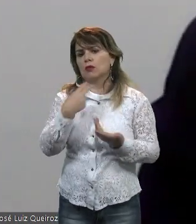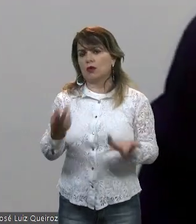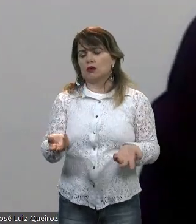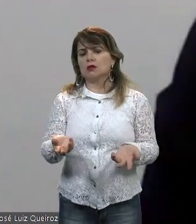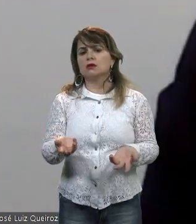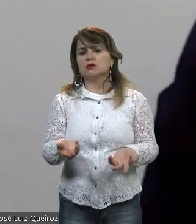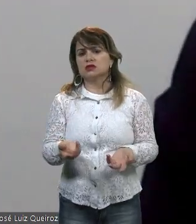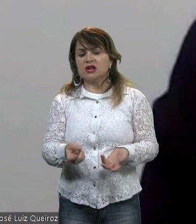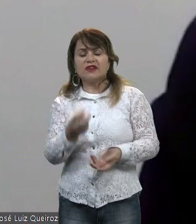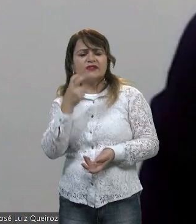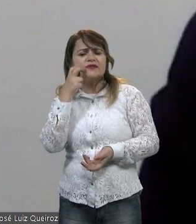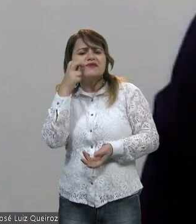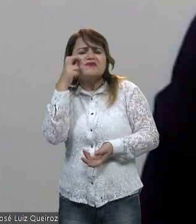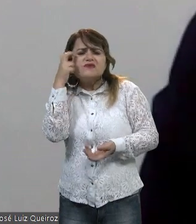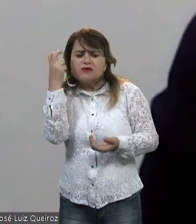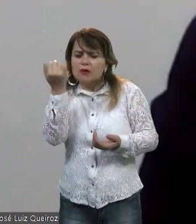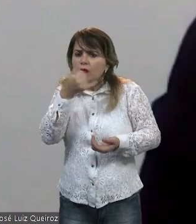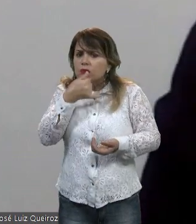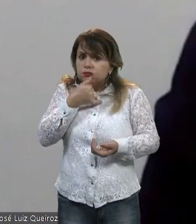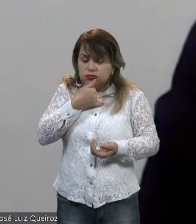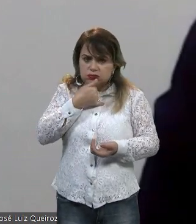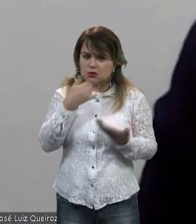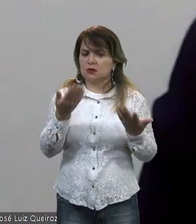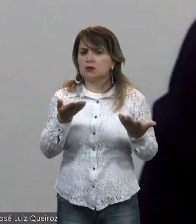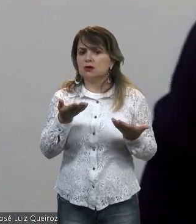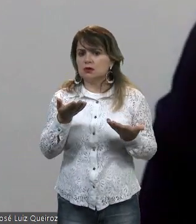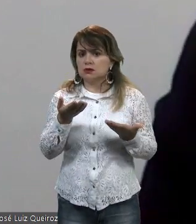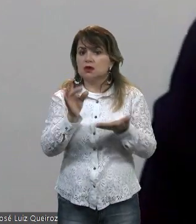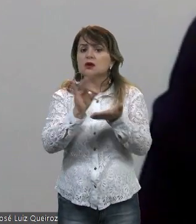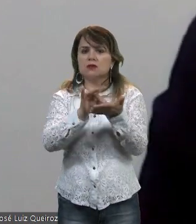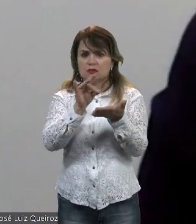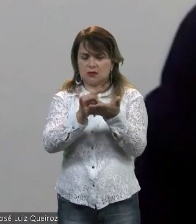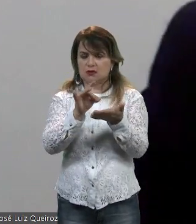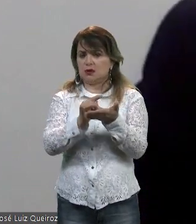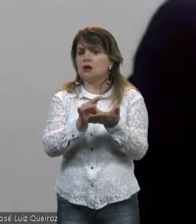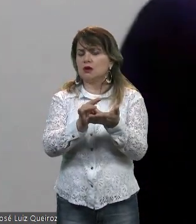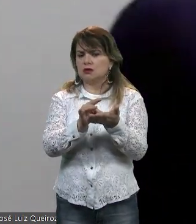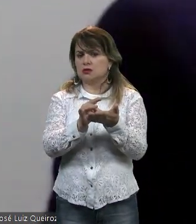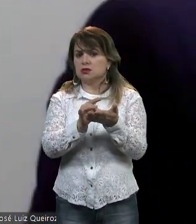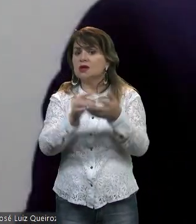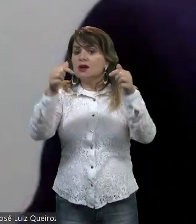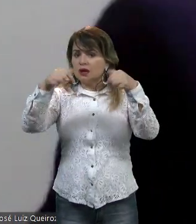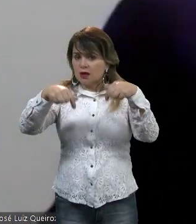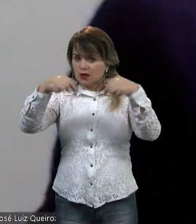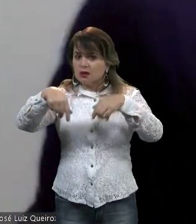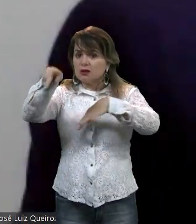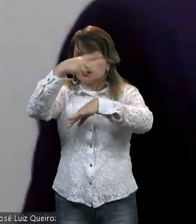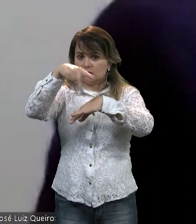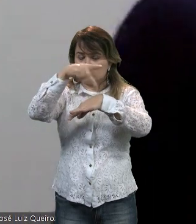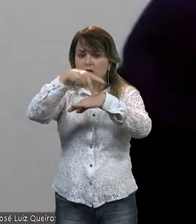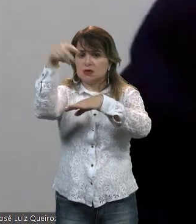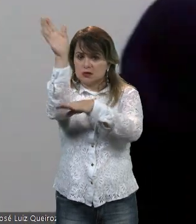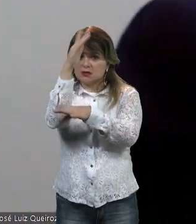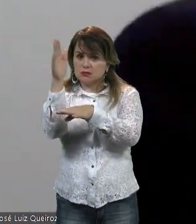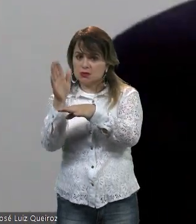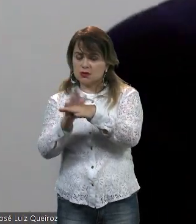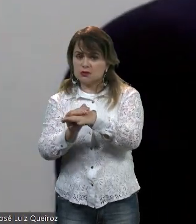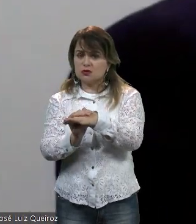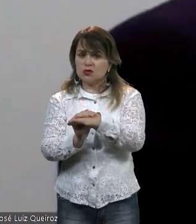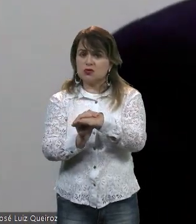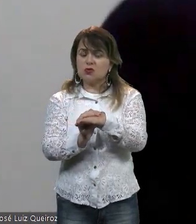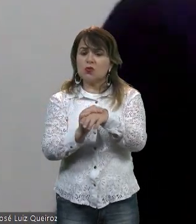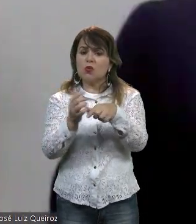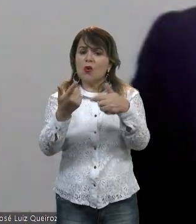lá. Me envergonha e me entristece realmente nós não termos aqui, no nosso país, quando a gente enfrenta a pior